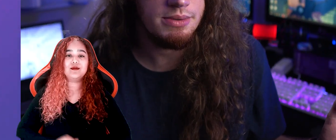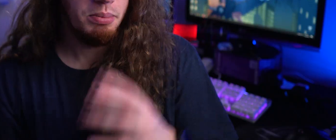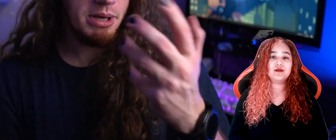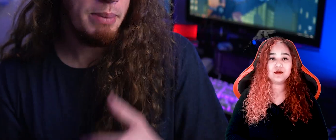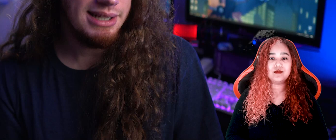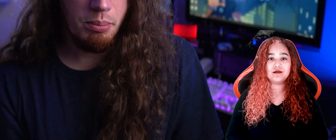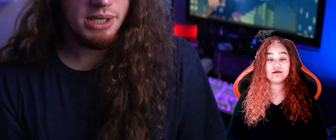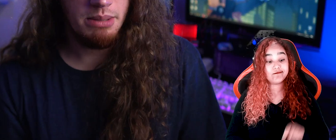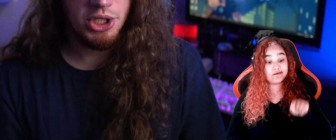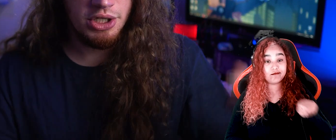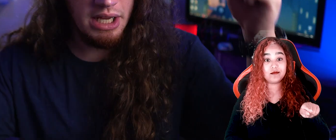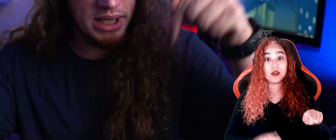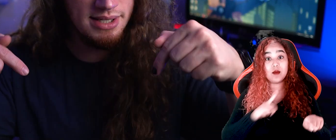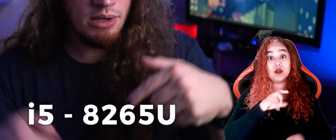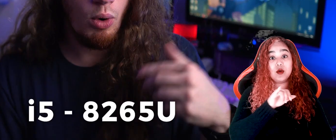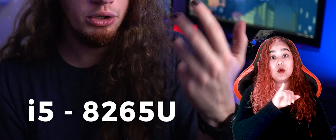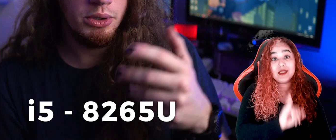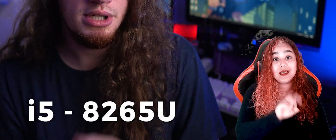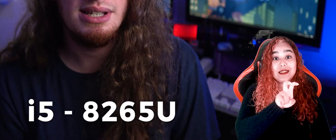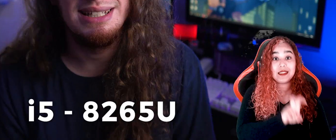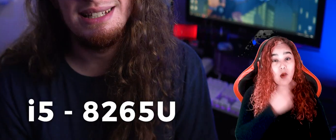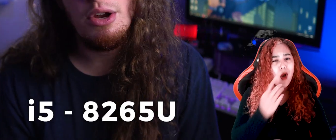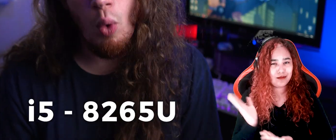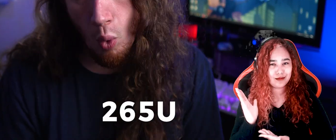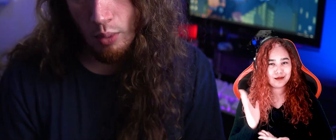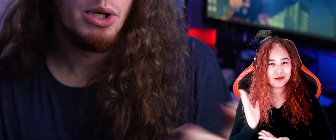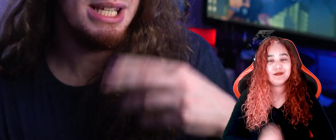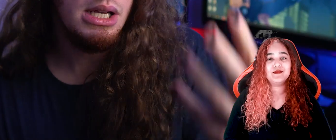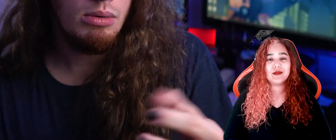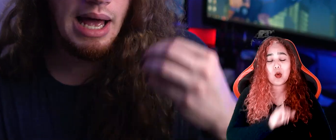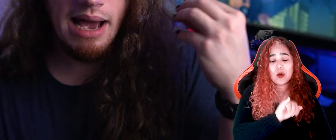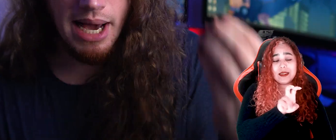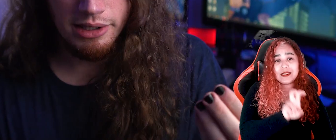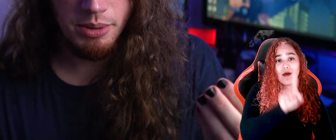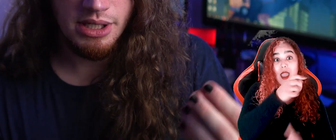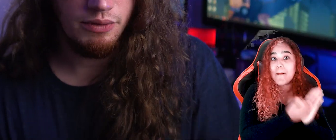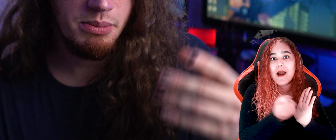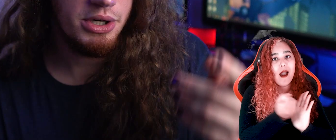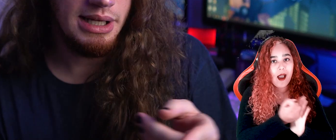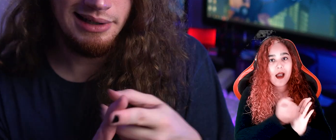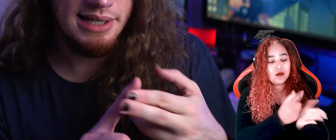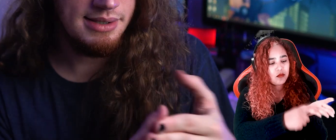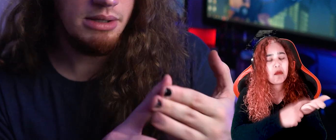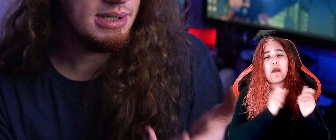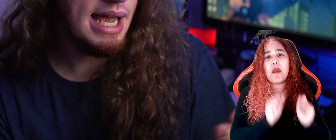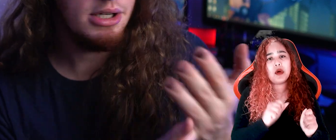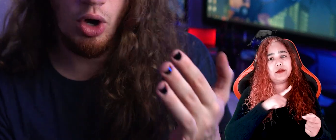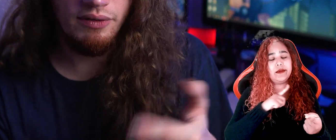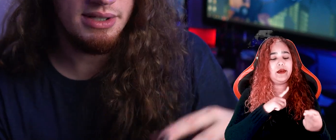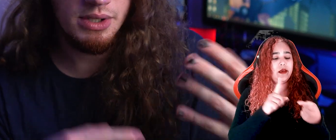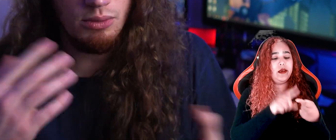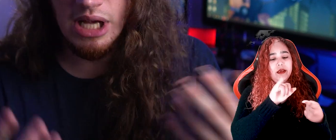atualmente. No primeiro padrão, por exemplo, a gente tem o i5-8265U. O i5 é a marca do processador, você pode ter i3, i5,